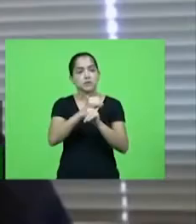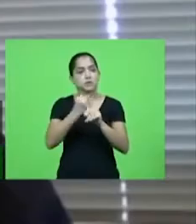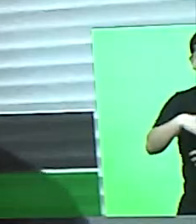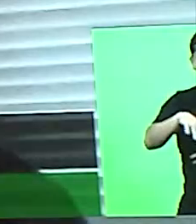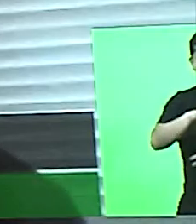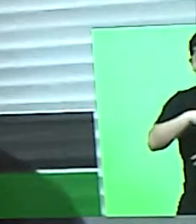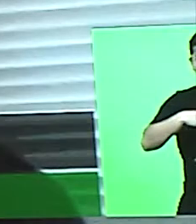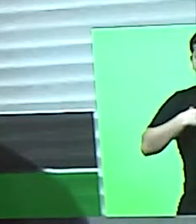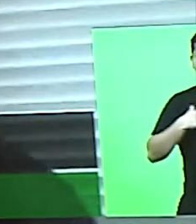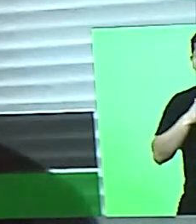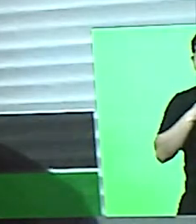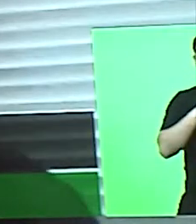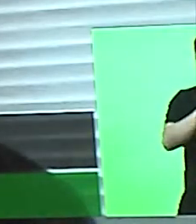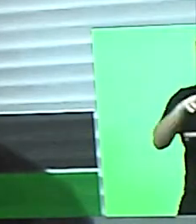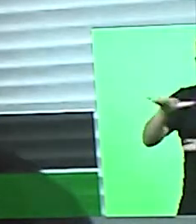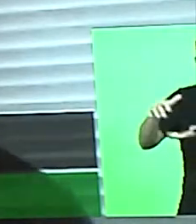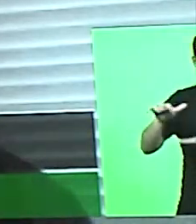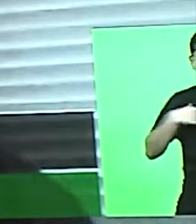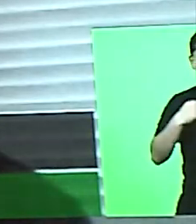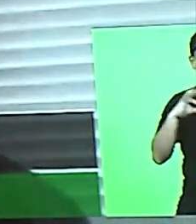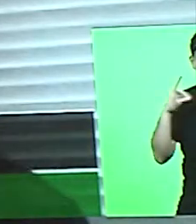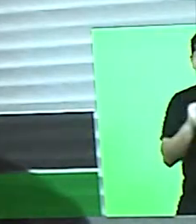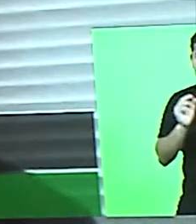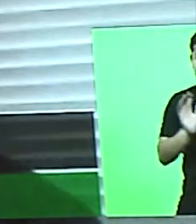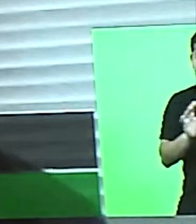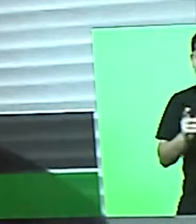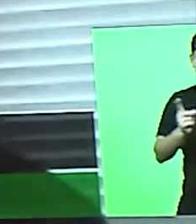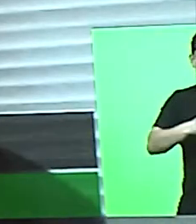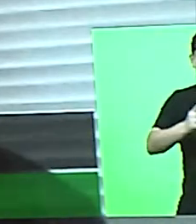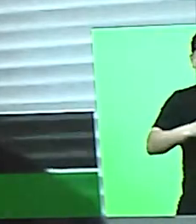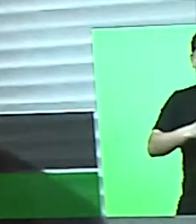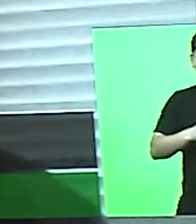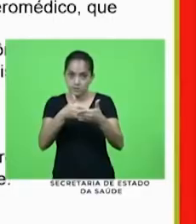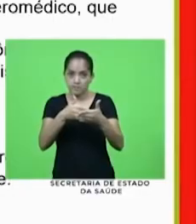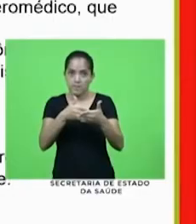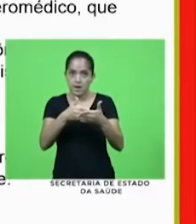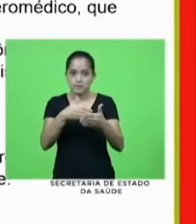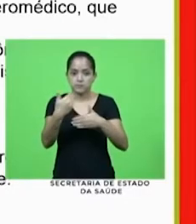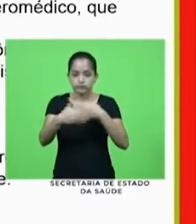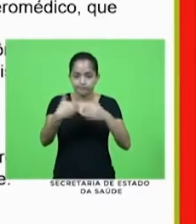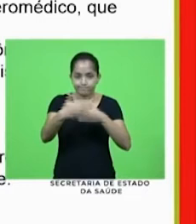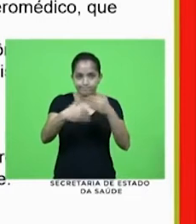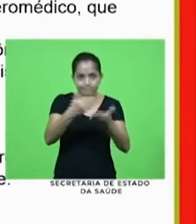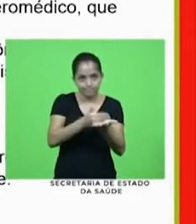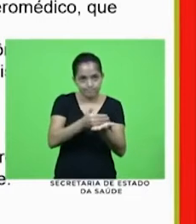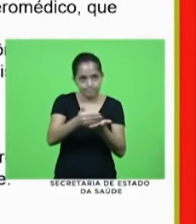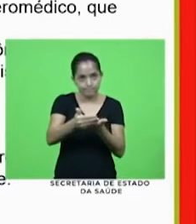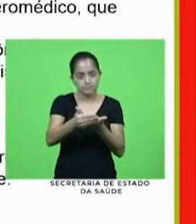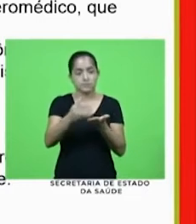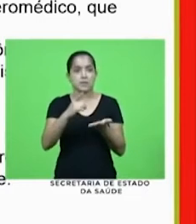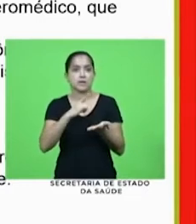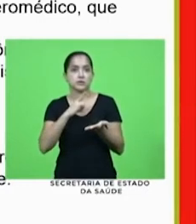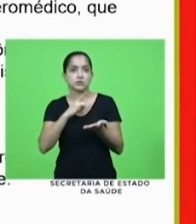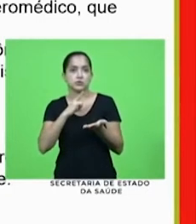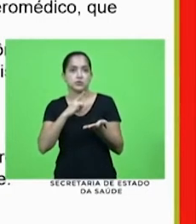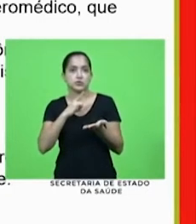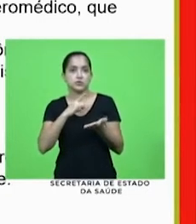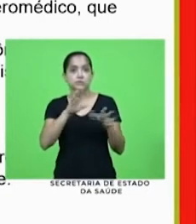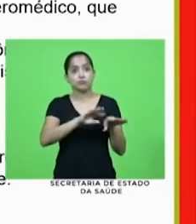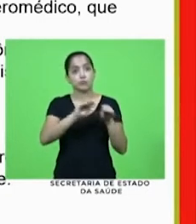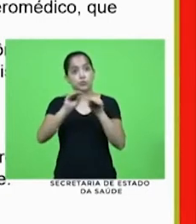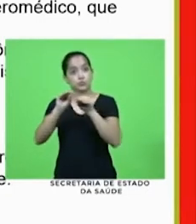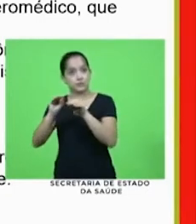Catarinense o secretário também explicou os principais impactos no contrato lá no início temos a intenção de fazer uma migração